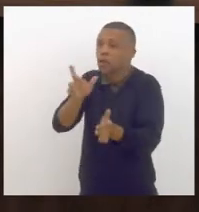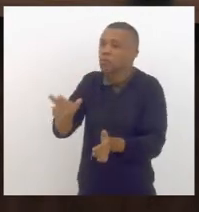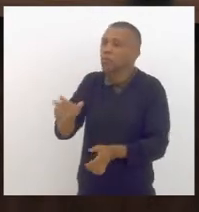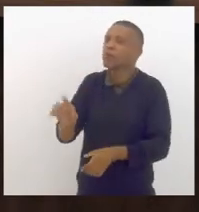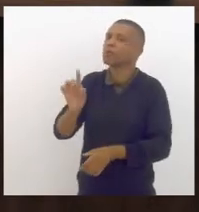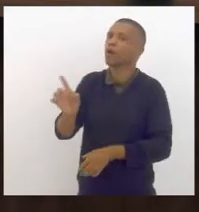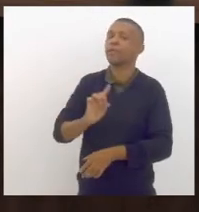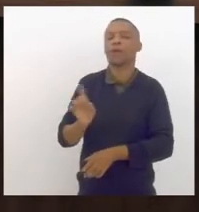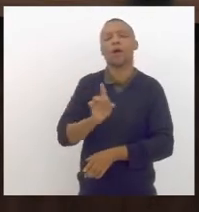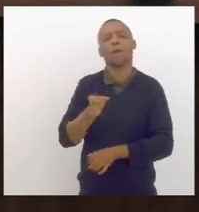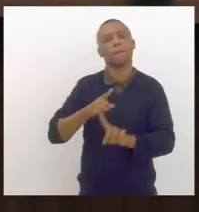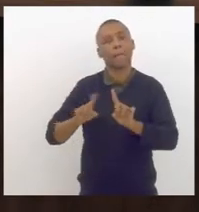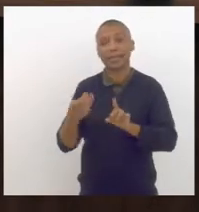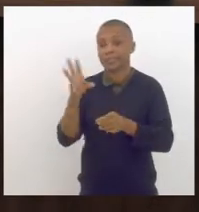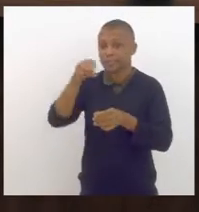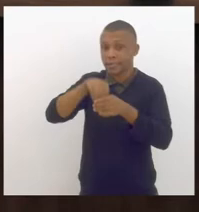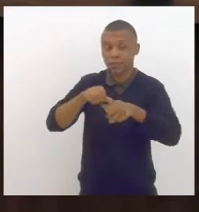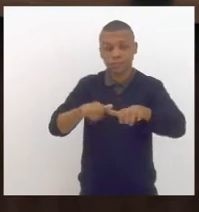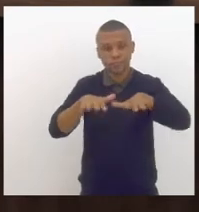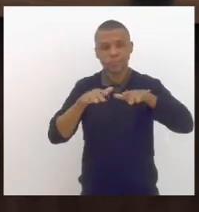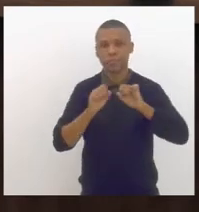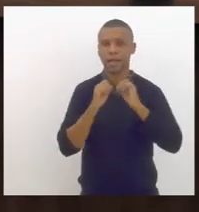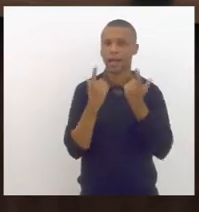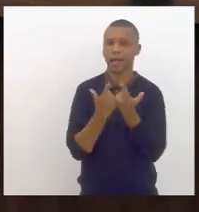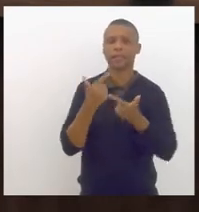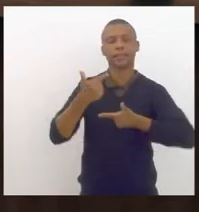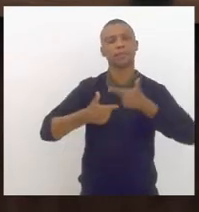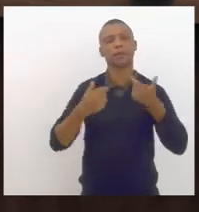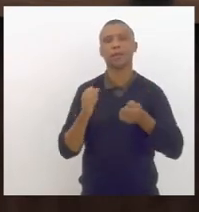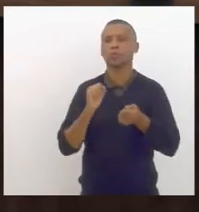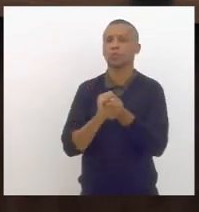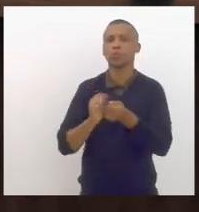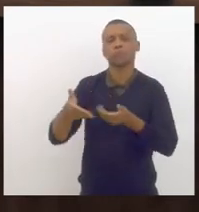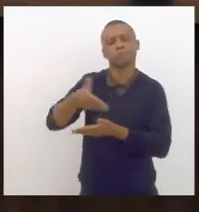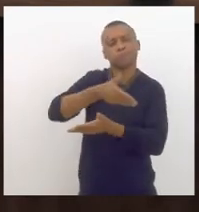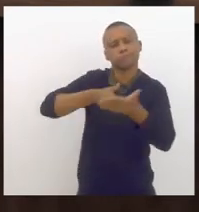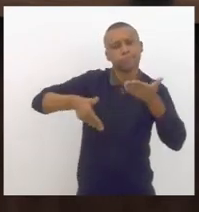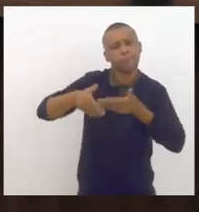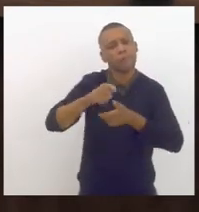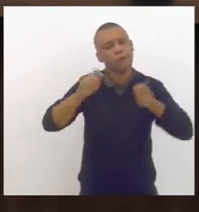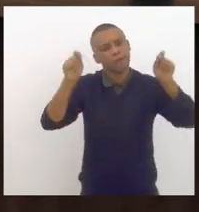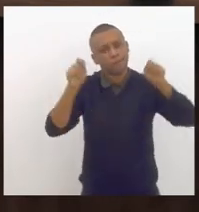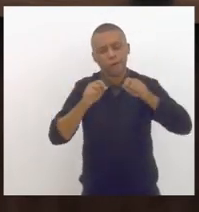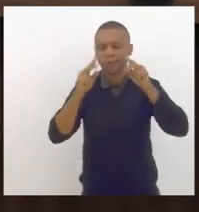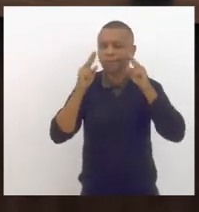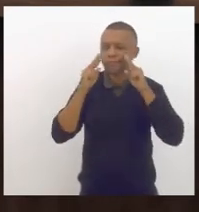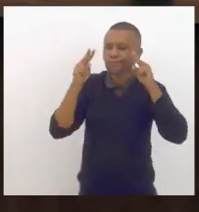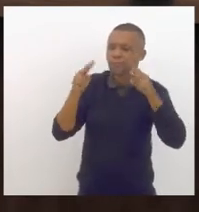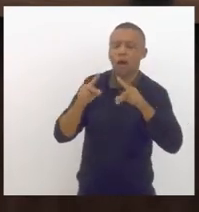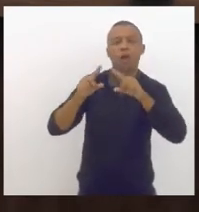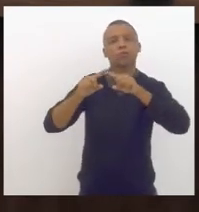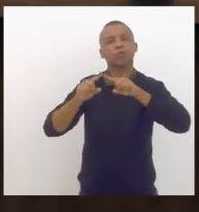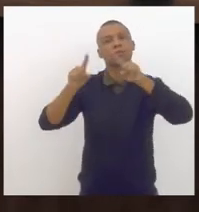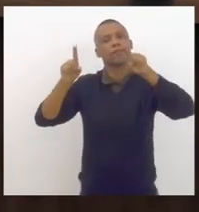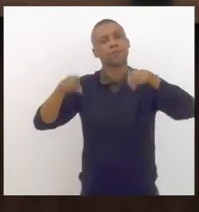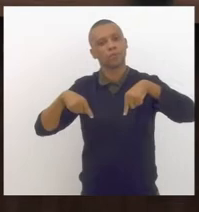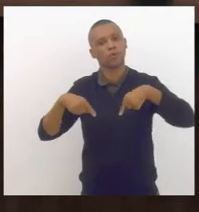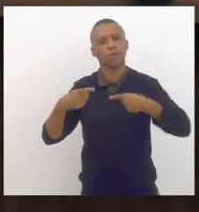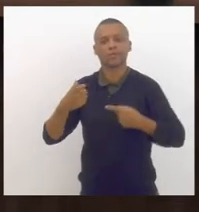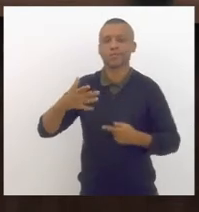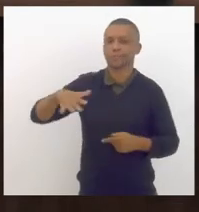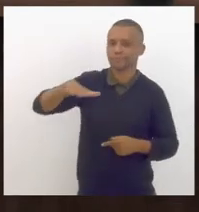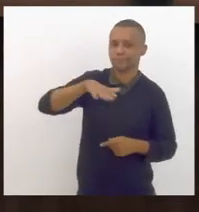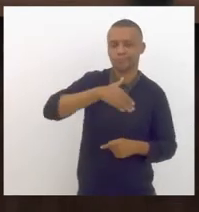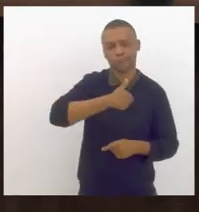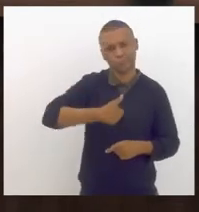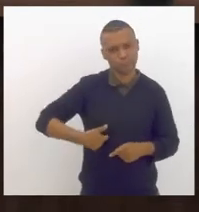na Assembleia Legislativa trabalhar conosco para viabilizar o reconhecimento dos servidores e das servidoras